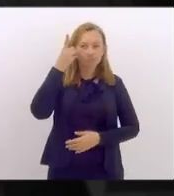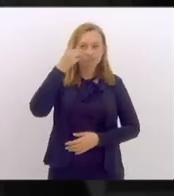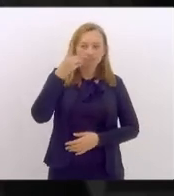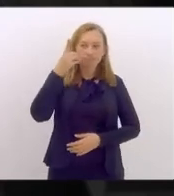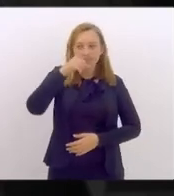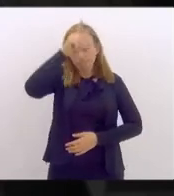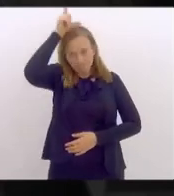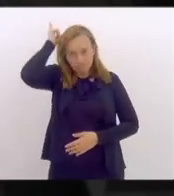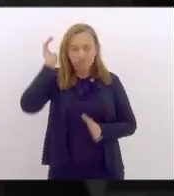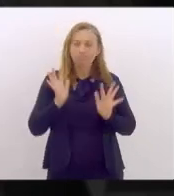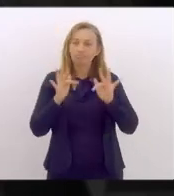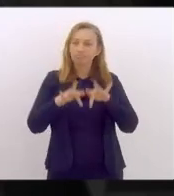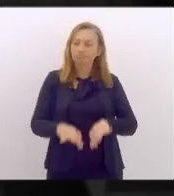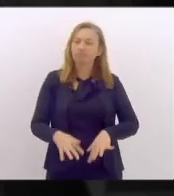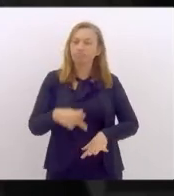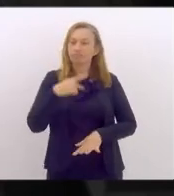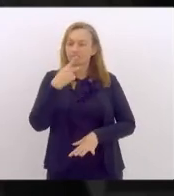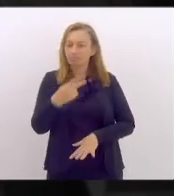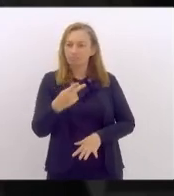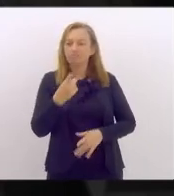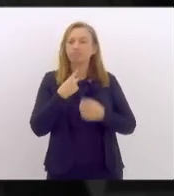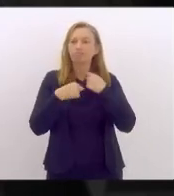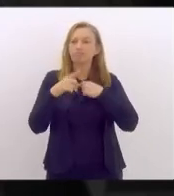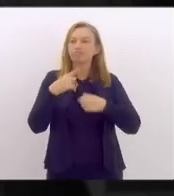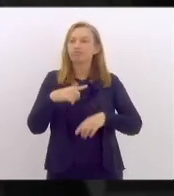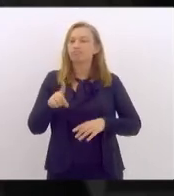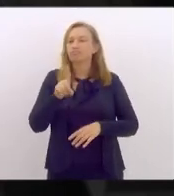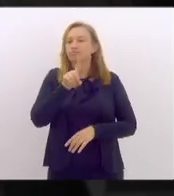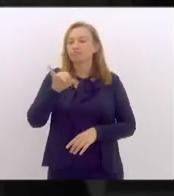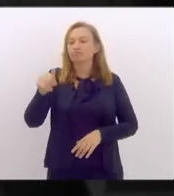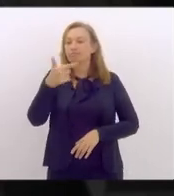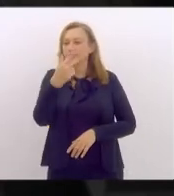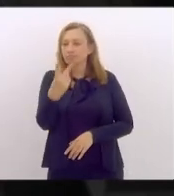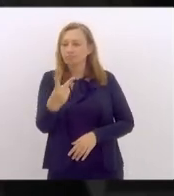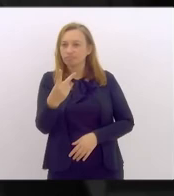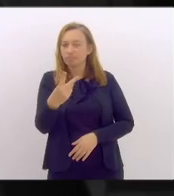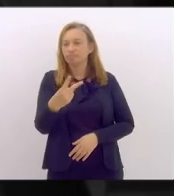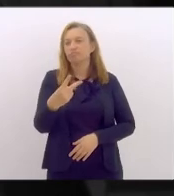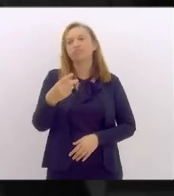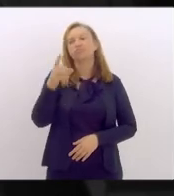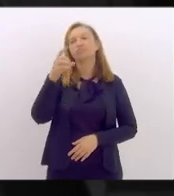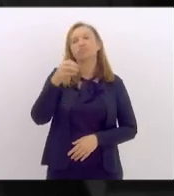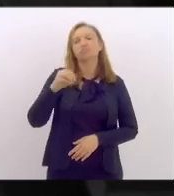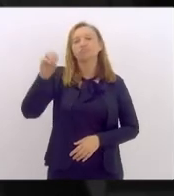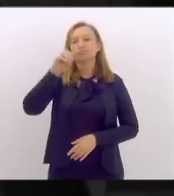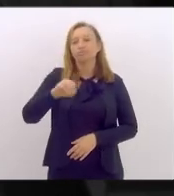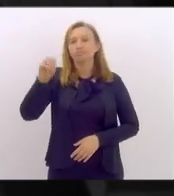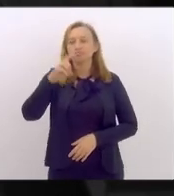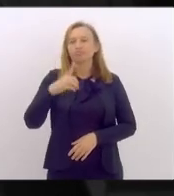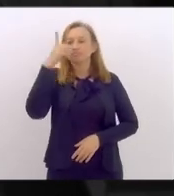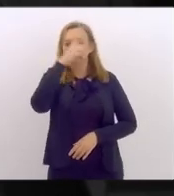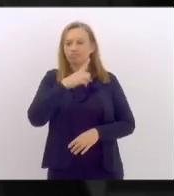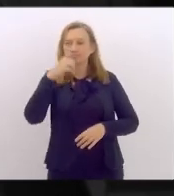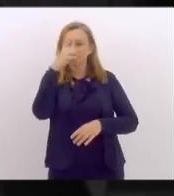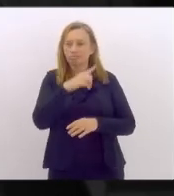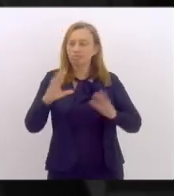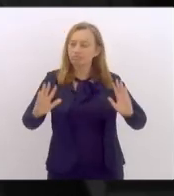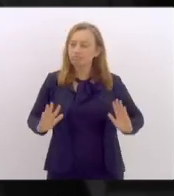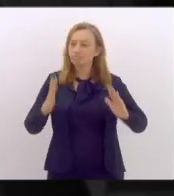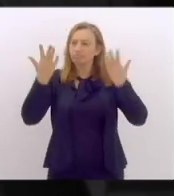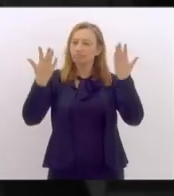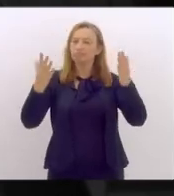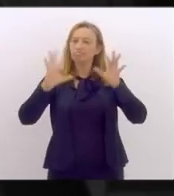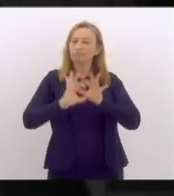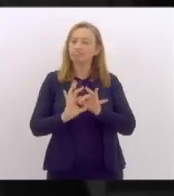queria concluir minha manifestação desejando que dia 2 de outubro próximo domingo seja um dia de festa democrática festa